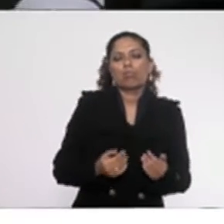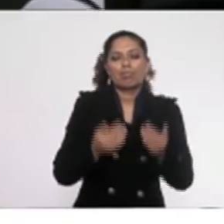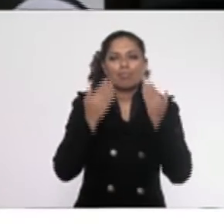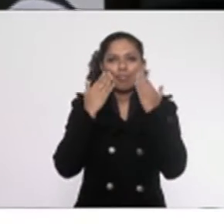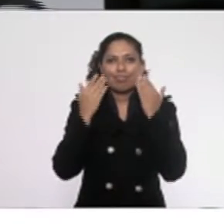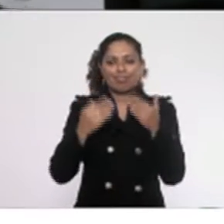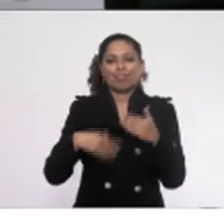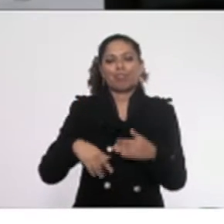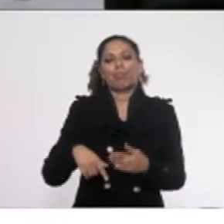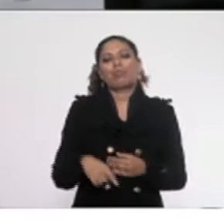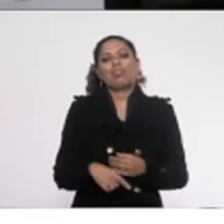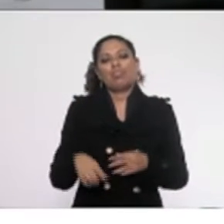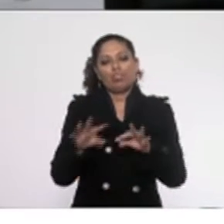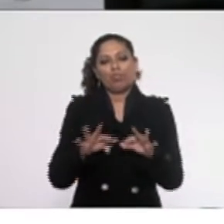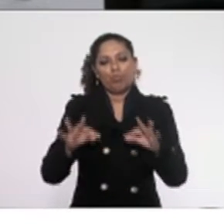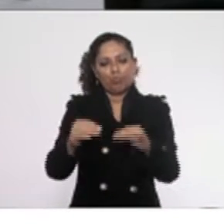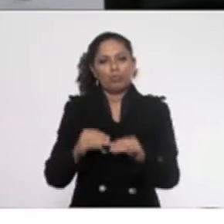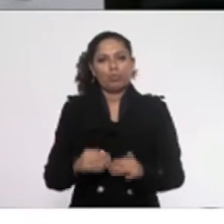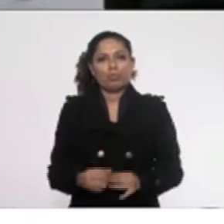da matéria.